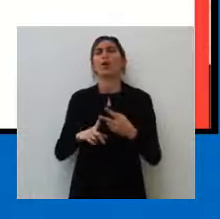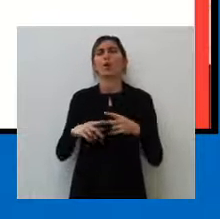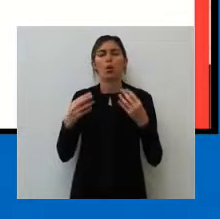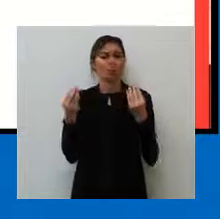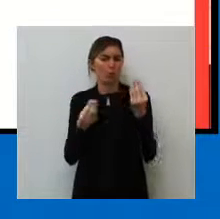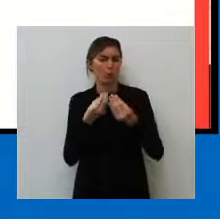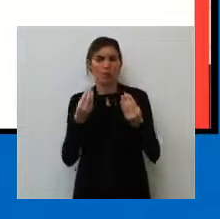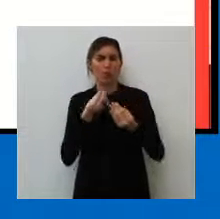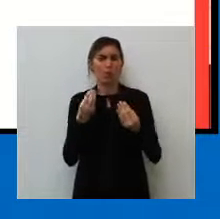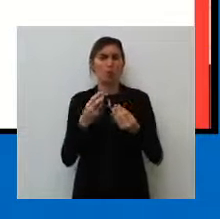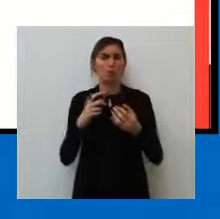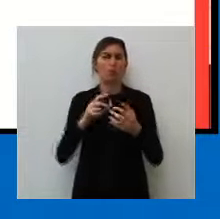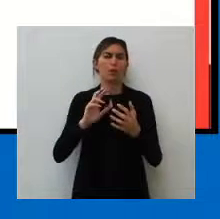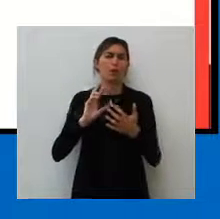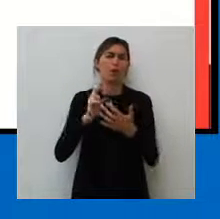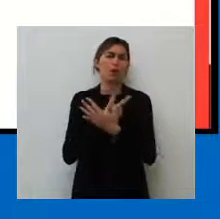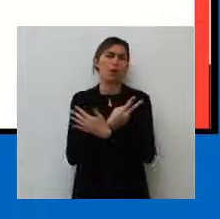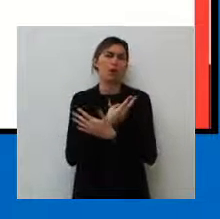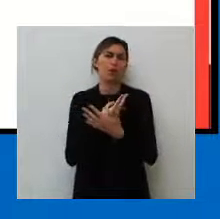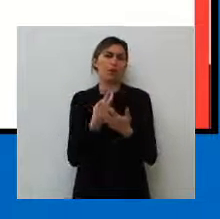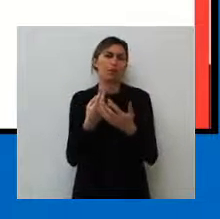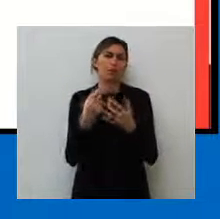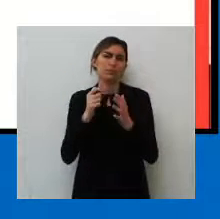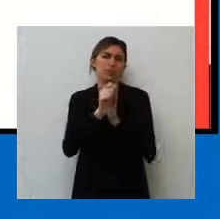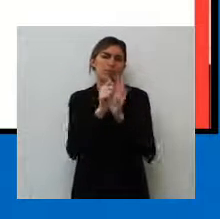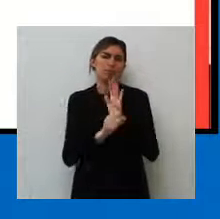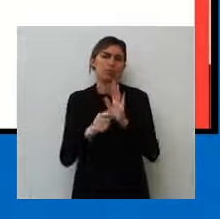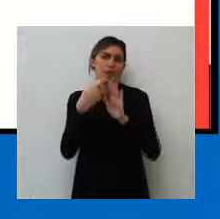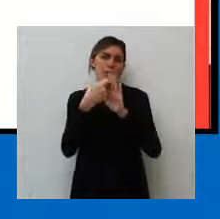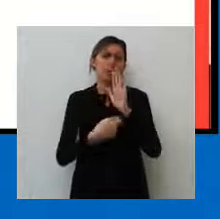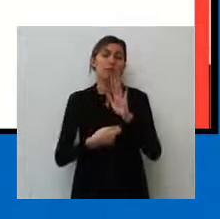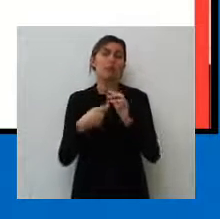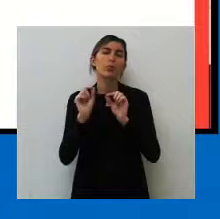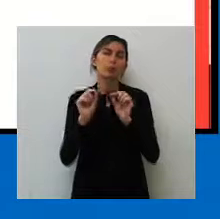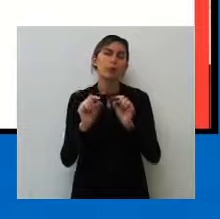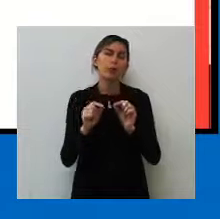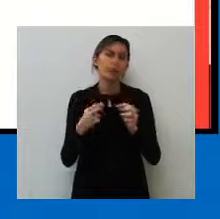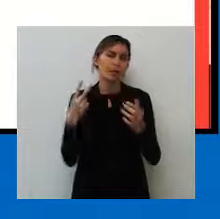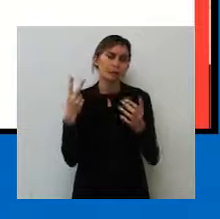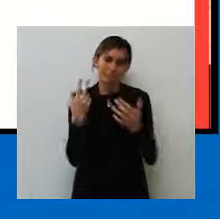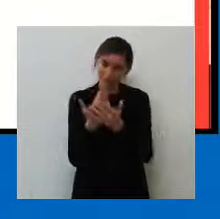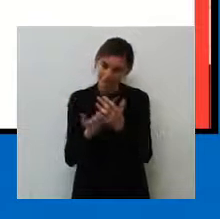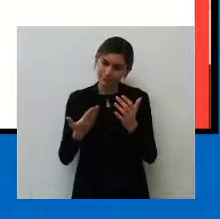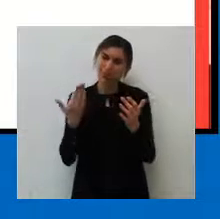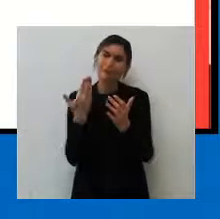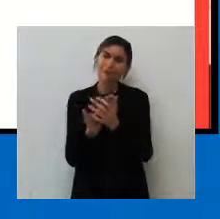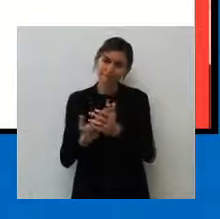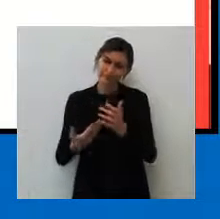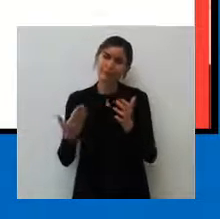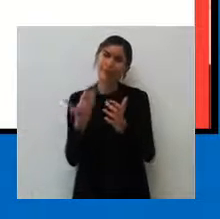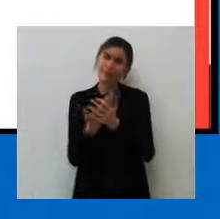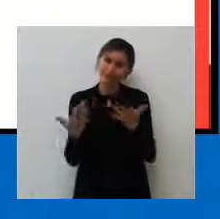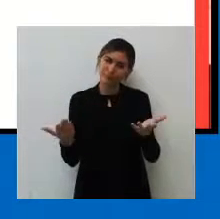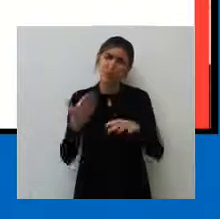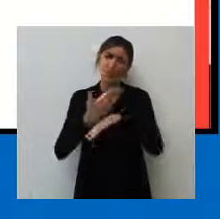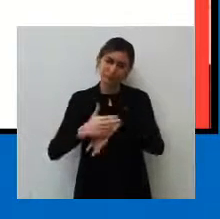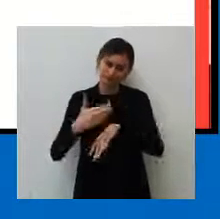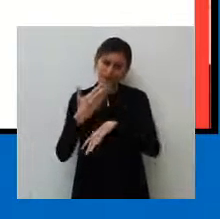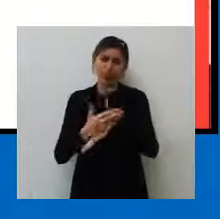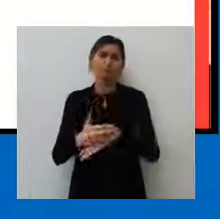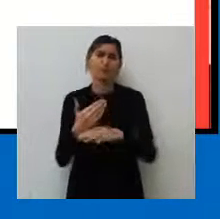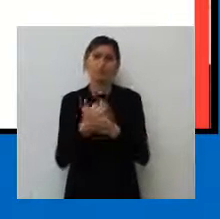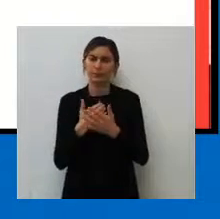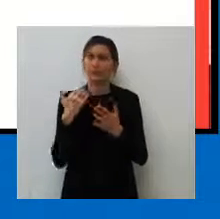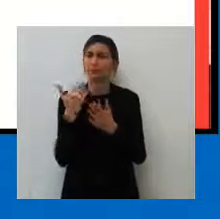como não cometer esses erros de grafia na redação estudando toda toda semana que tá ficando